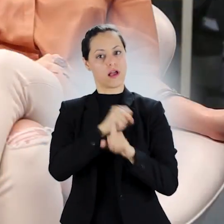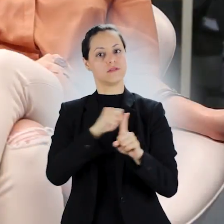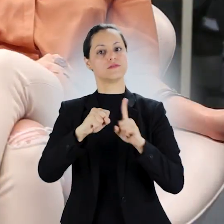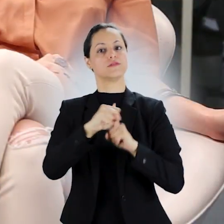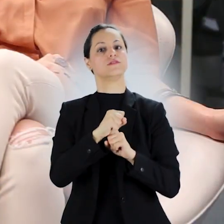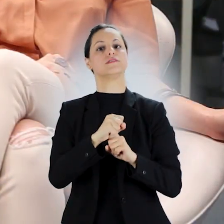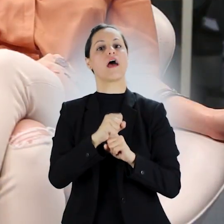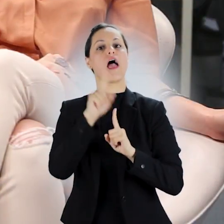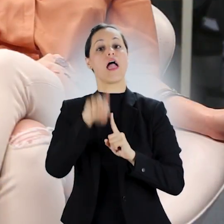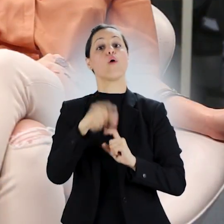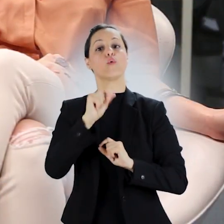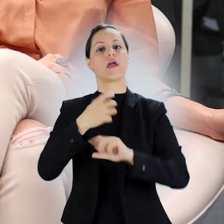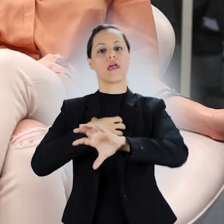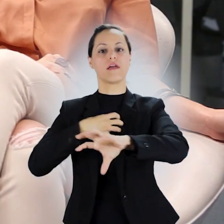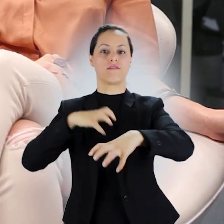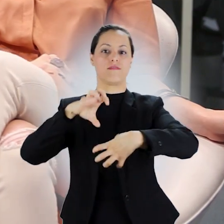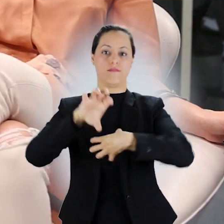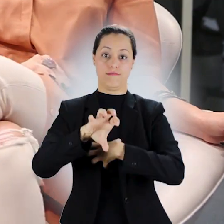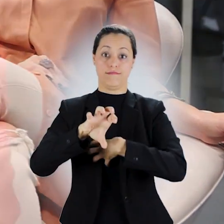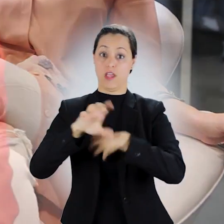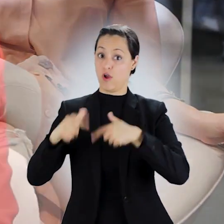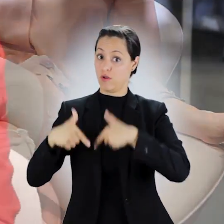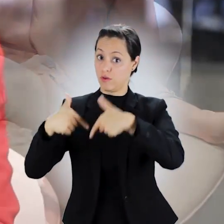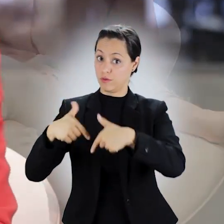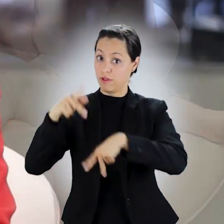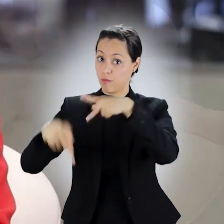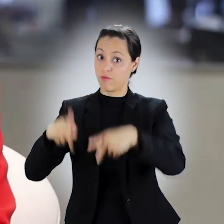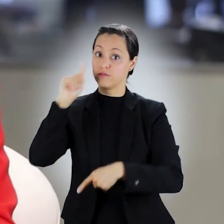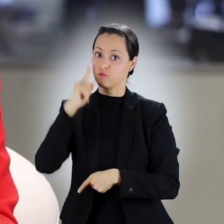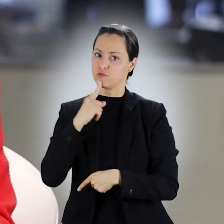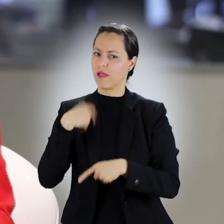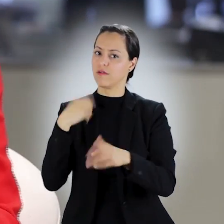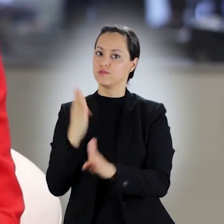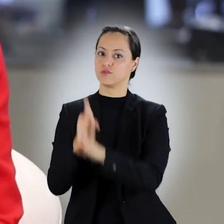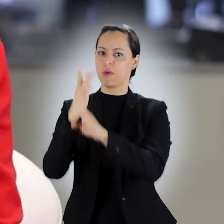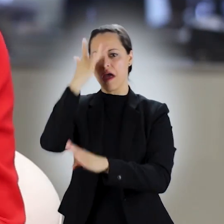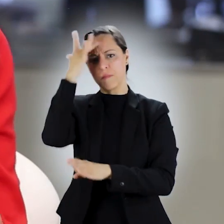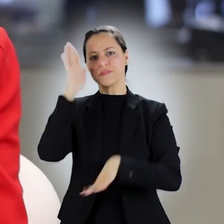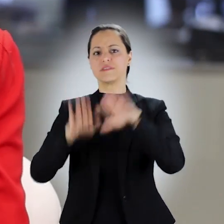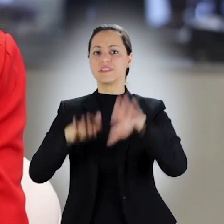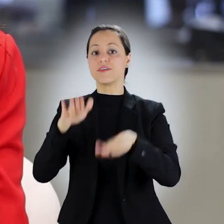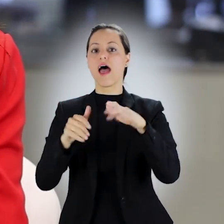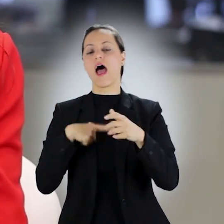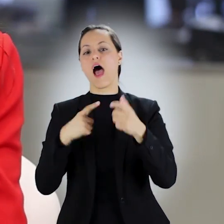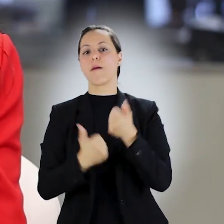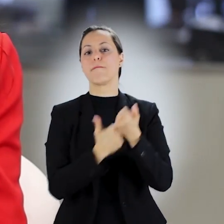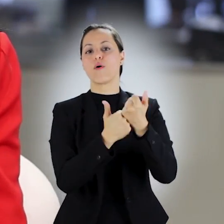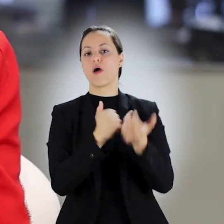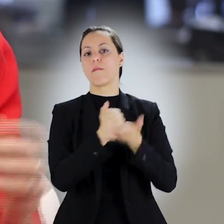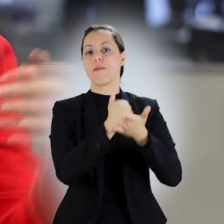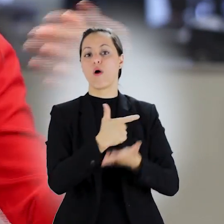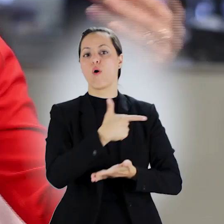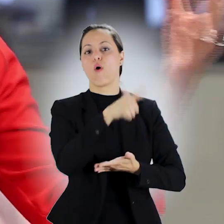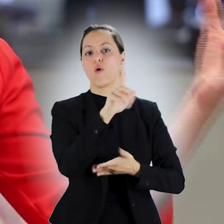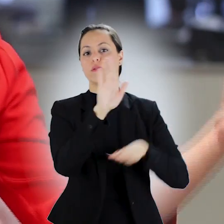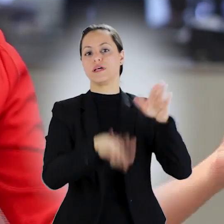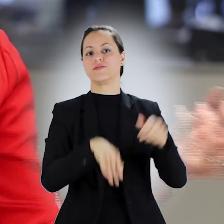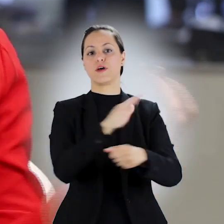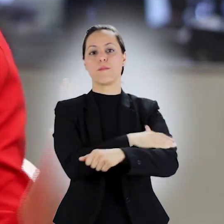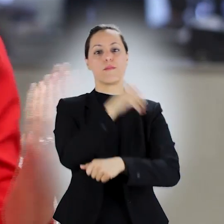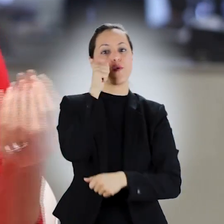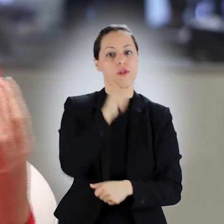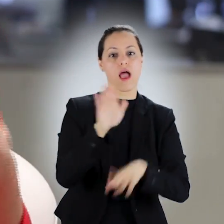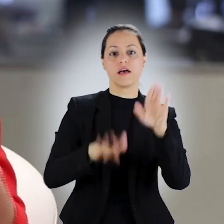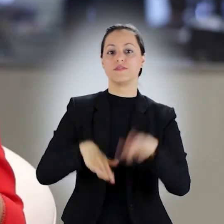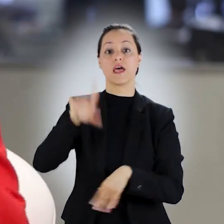na sociedade com a empatia à causa surda. Então eu descobri, tem gente que se dá bem apoiando outras causas, a causa